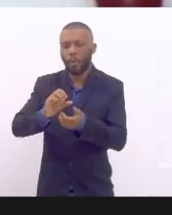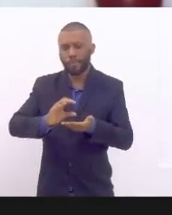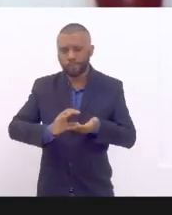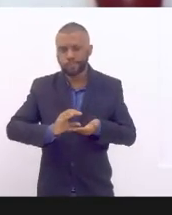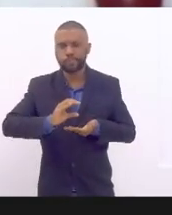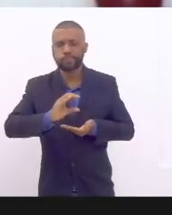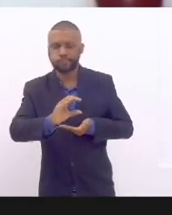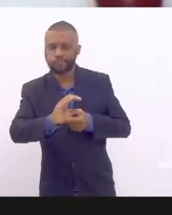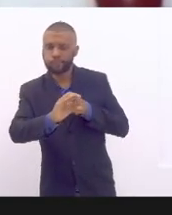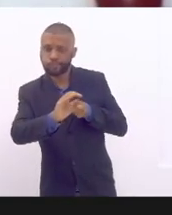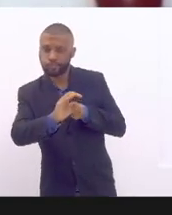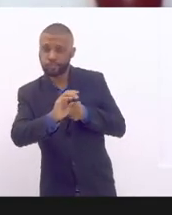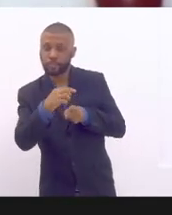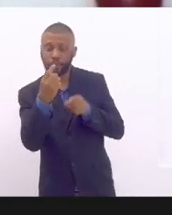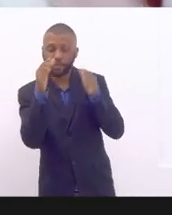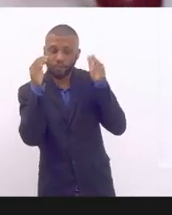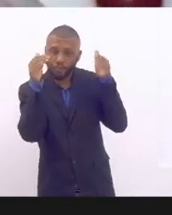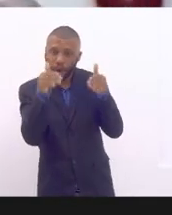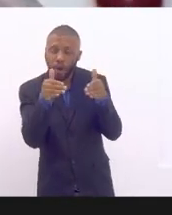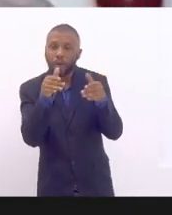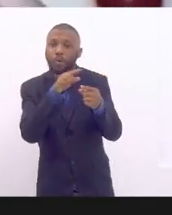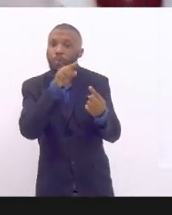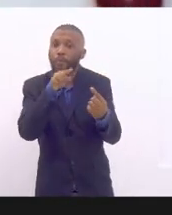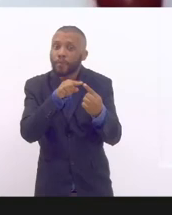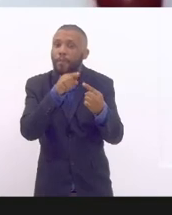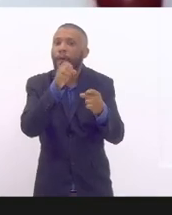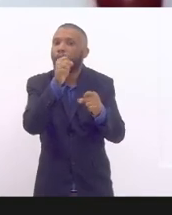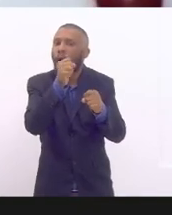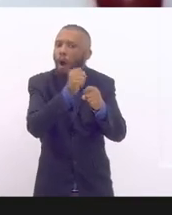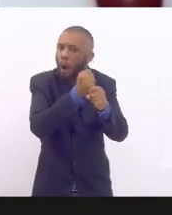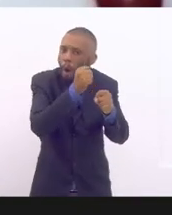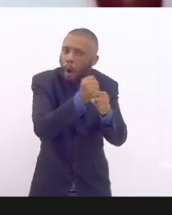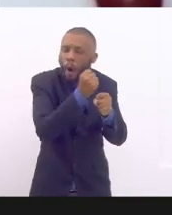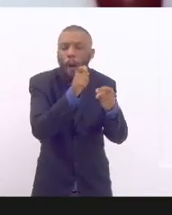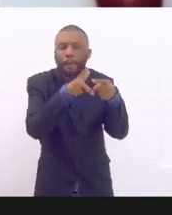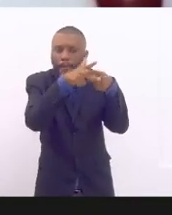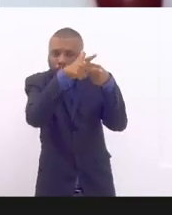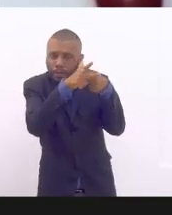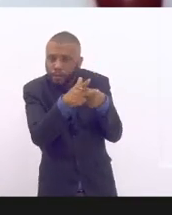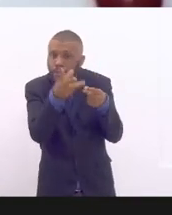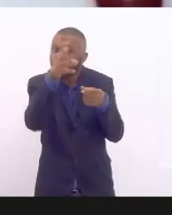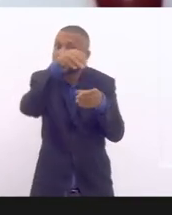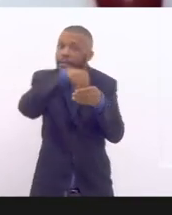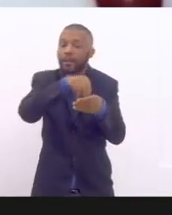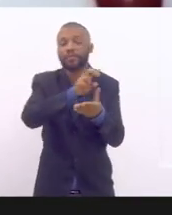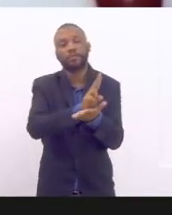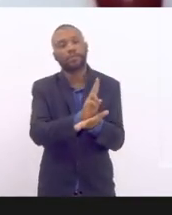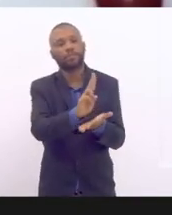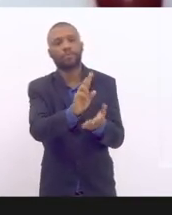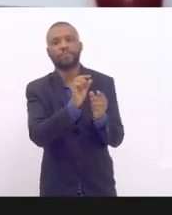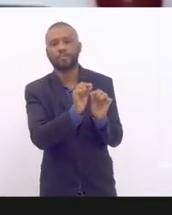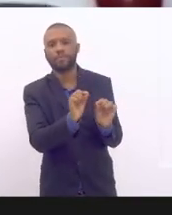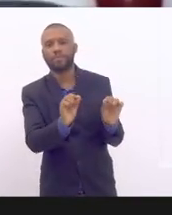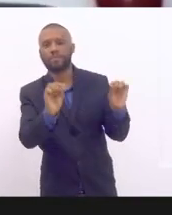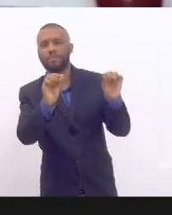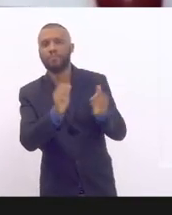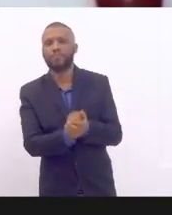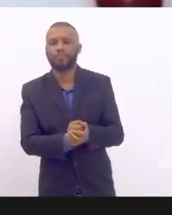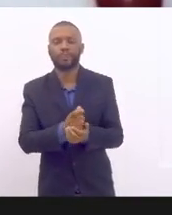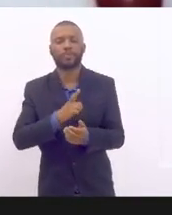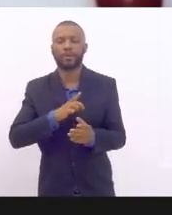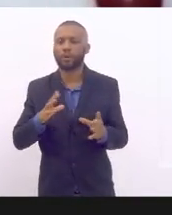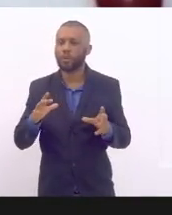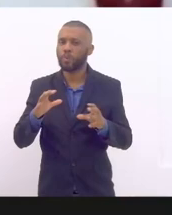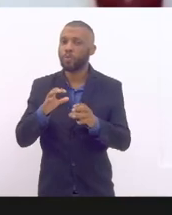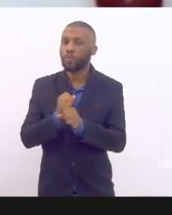discricionário que lançamento que nós temos para fazer o som das nossas instituições é ele era da ordem de